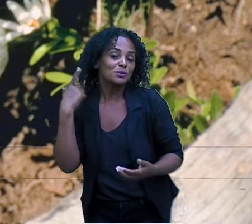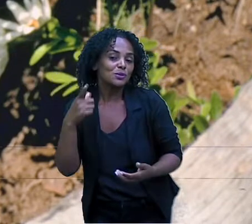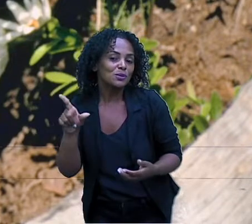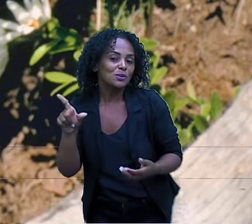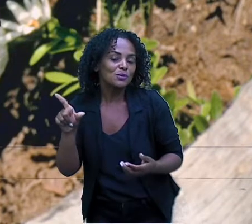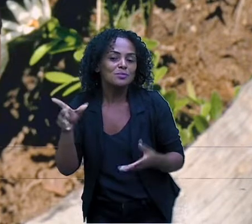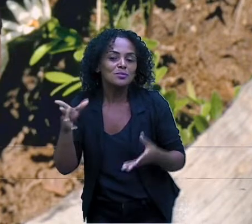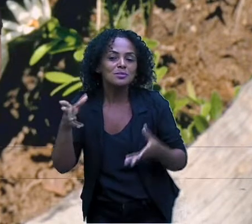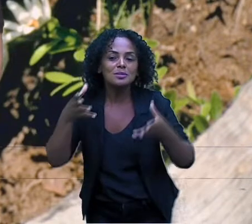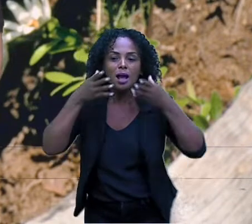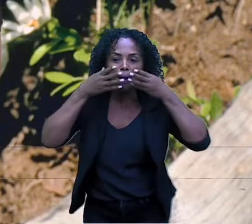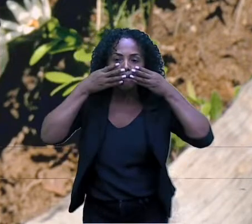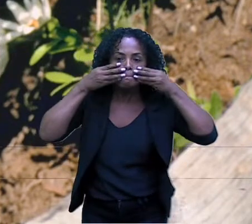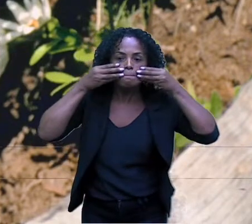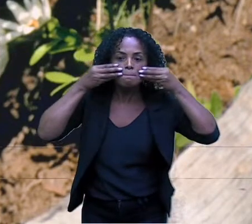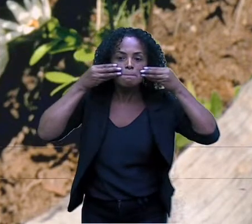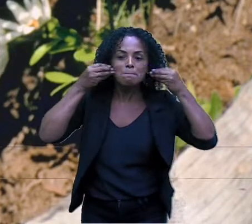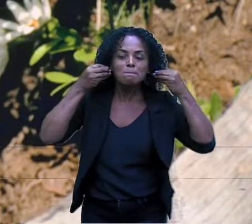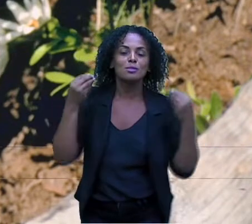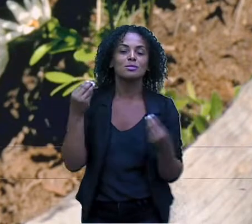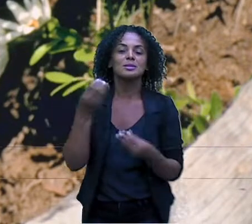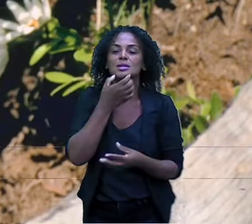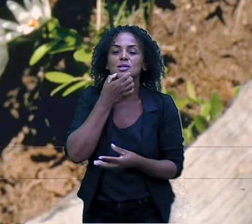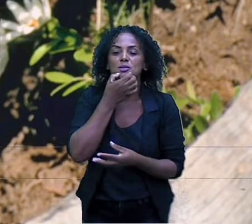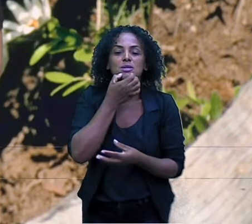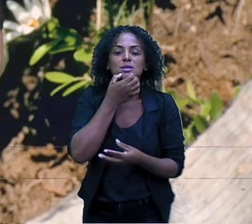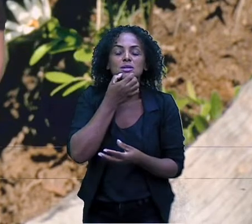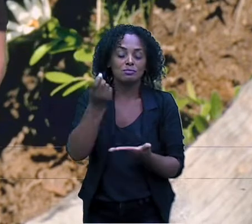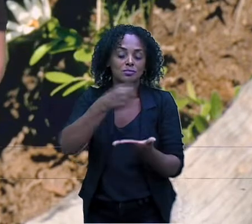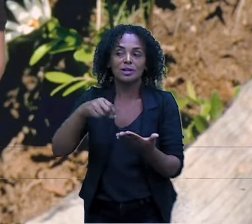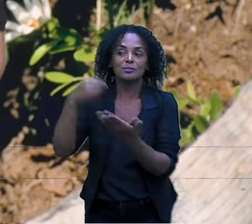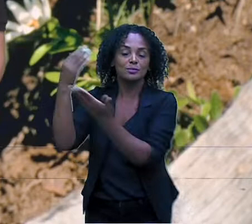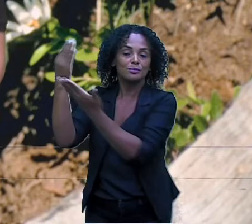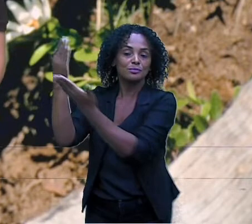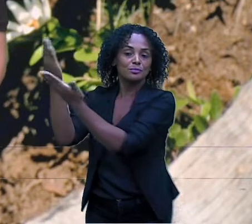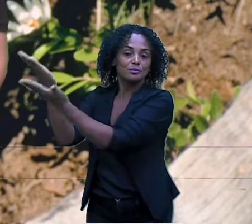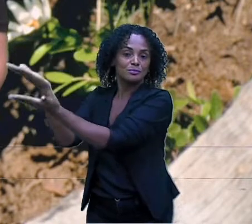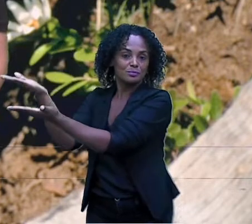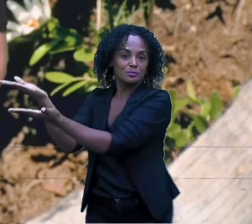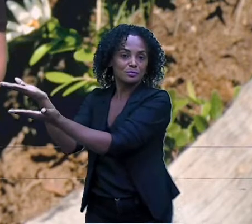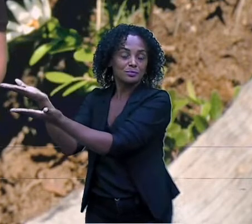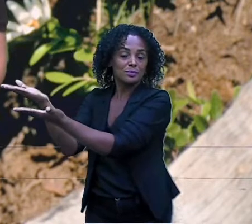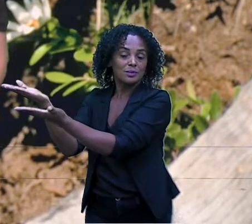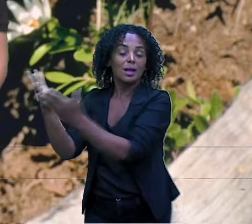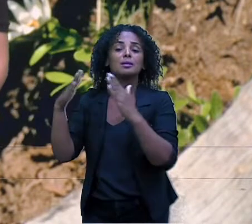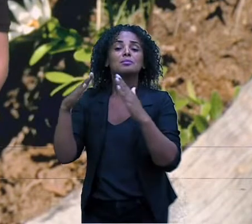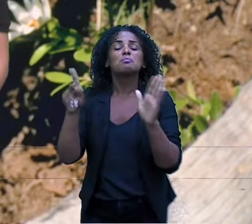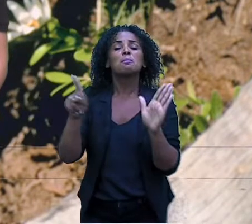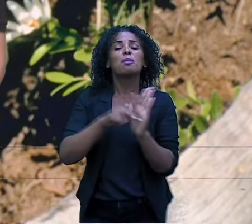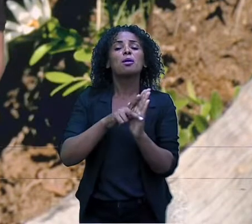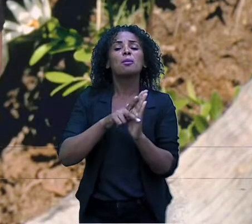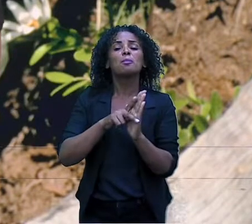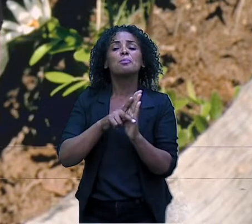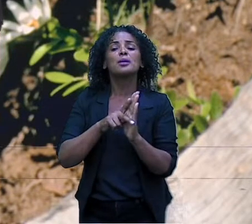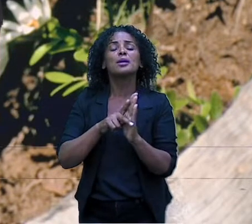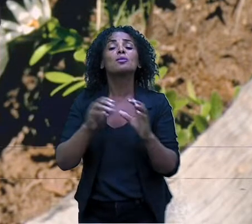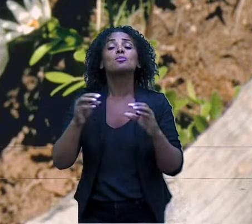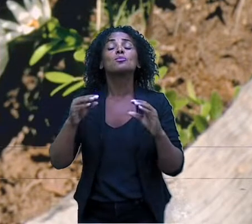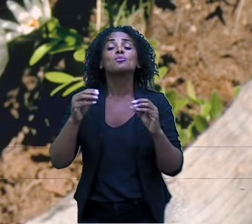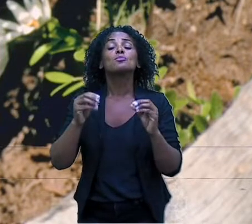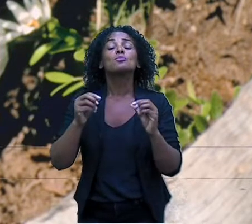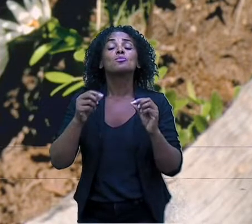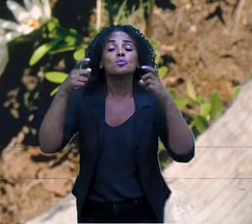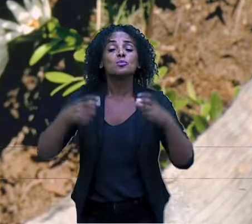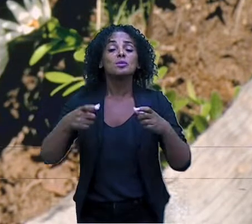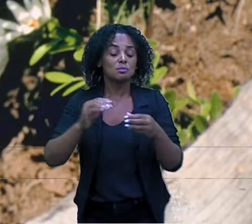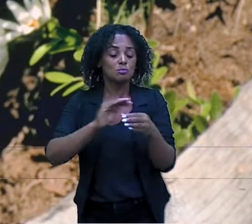vez. Fox. E a raposa, ela mora na toca, o habitat natural dela é a toca. Toca em inglês,